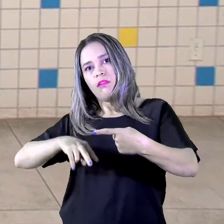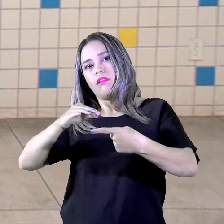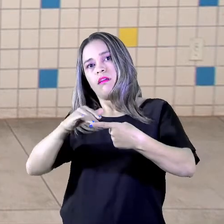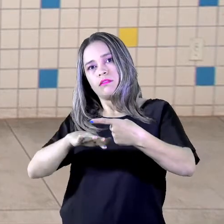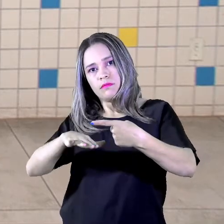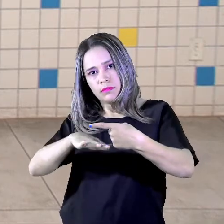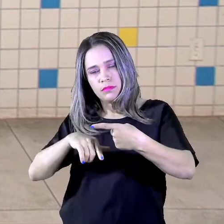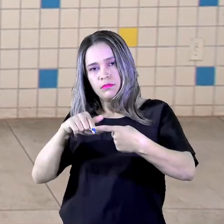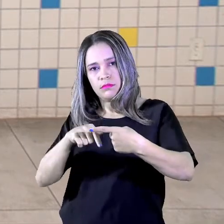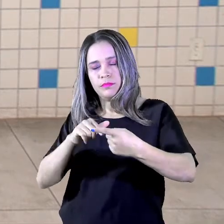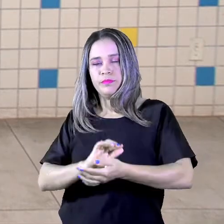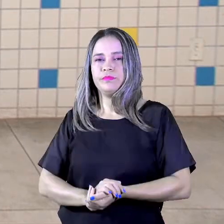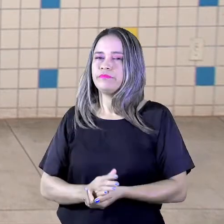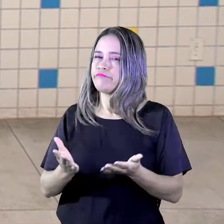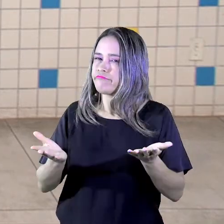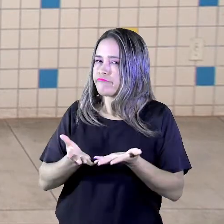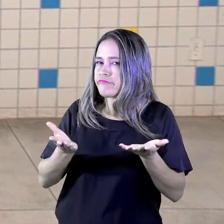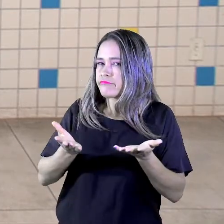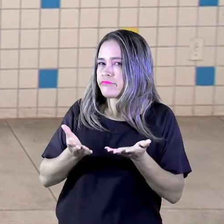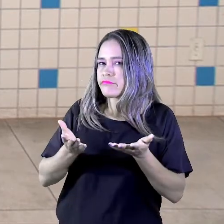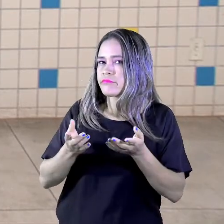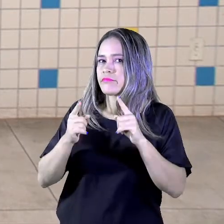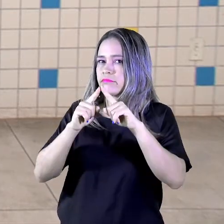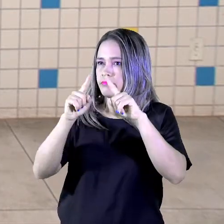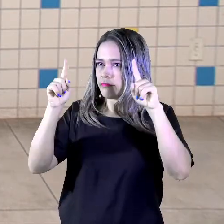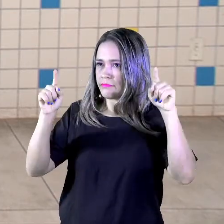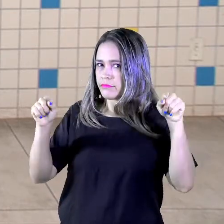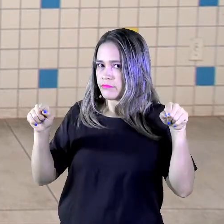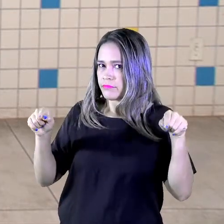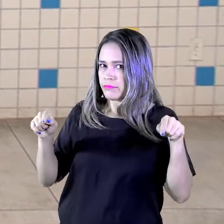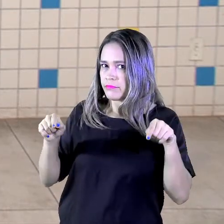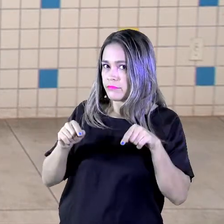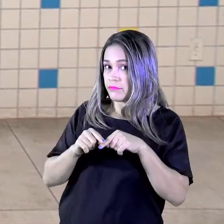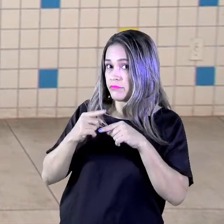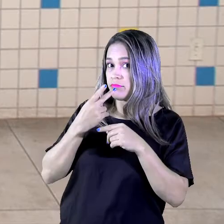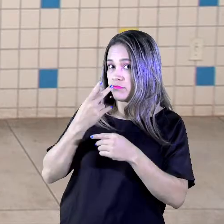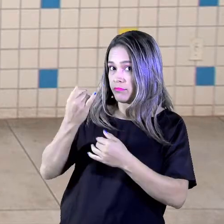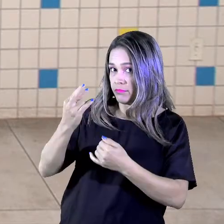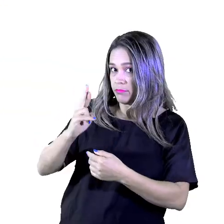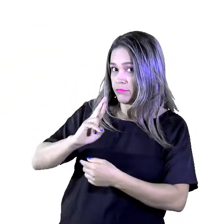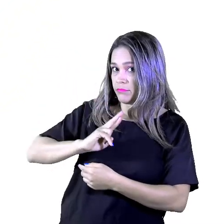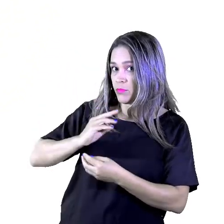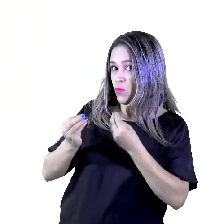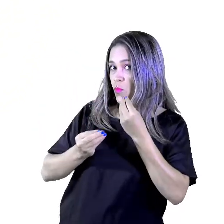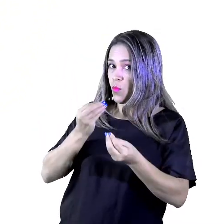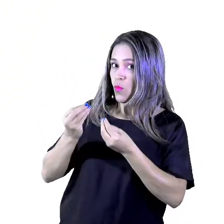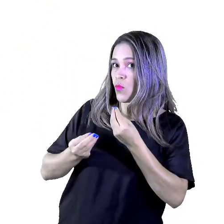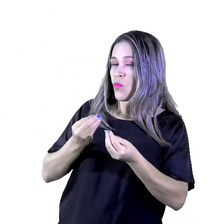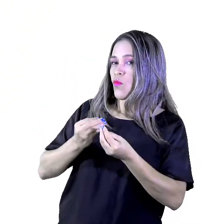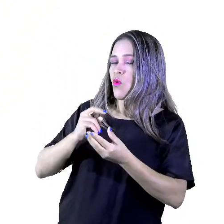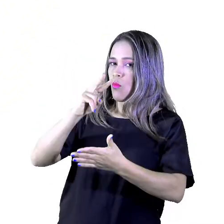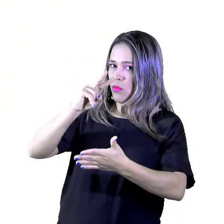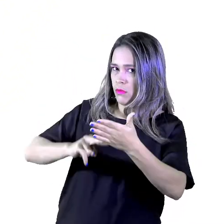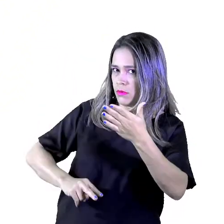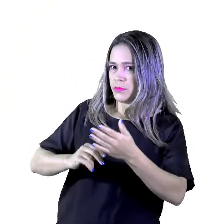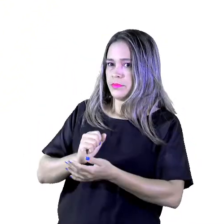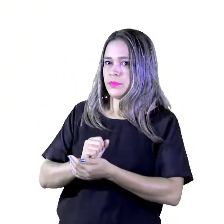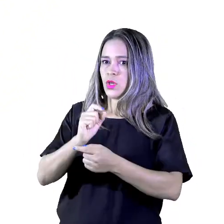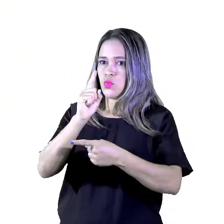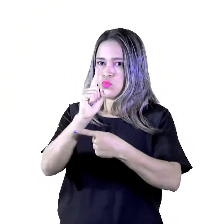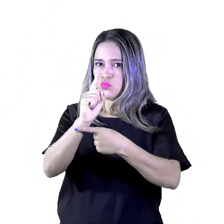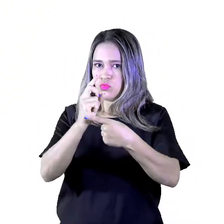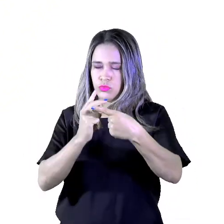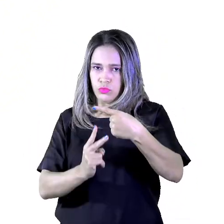Vamos agora a um quadro que você também vai me dizer como que eu leio. Então, eu tenho 1 sobre